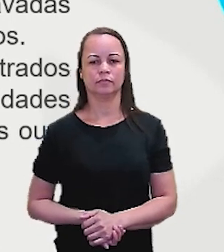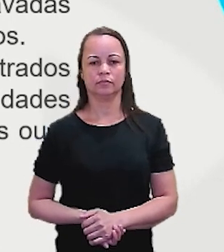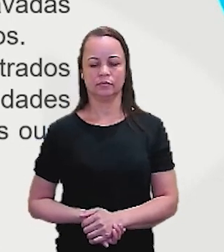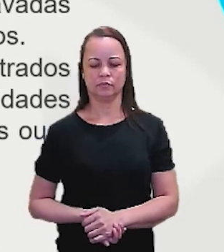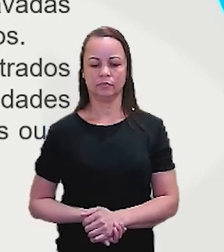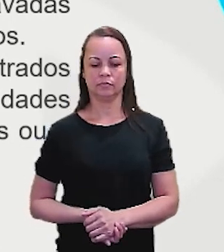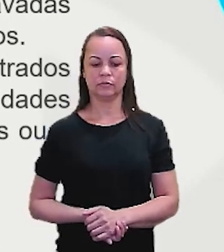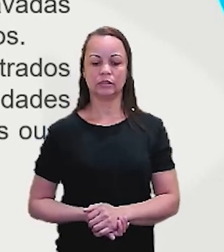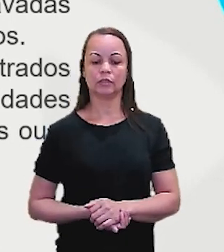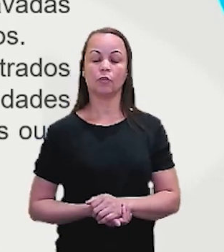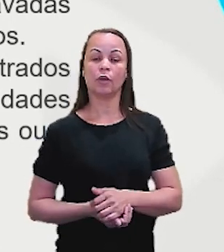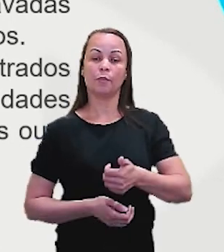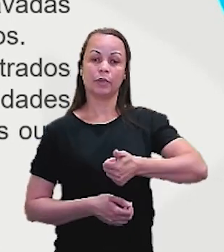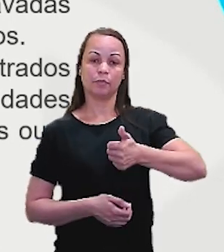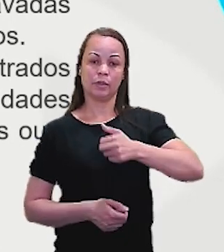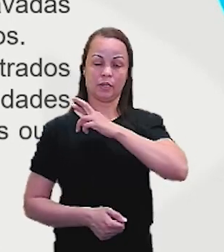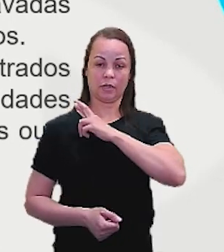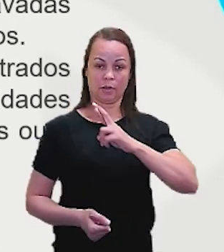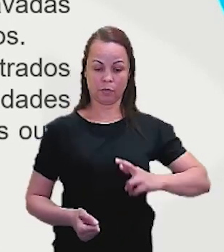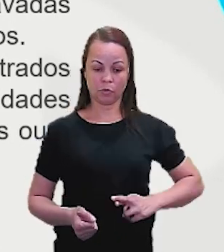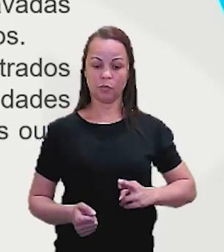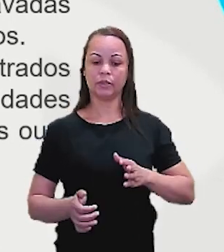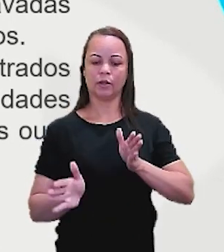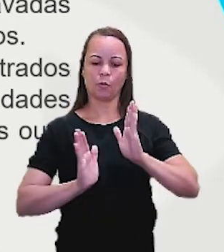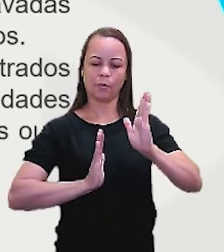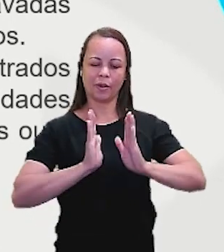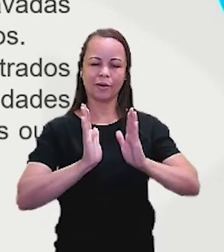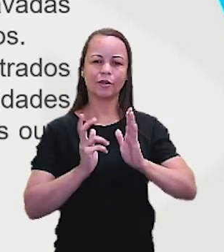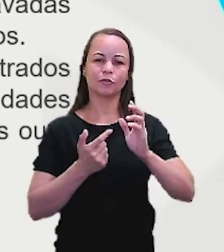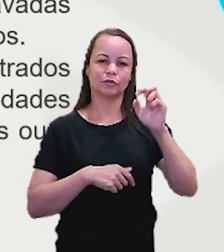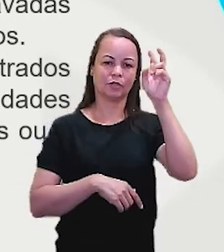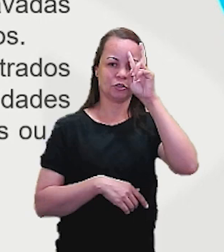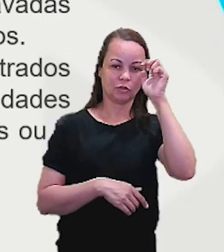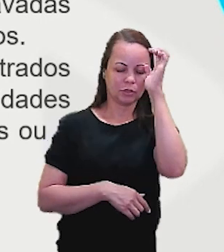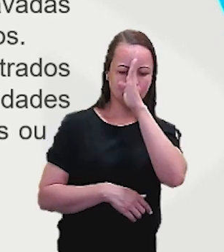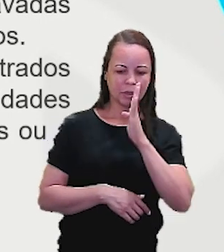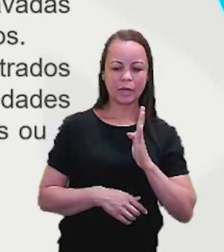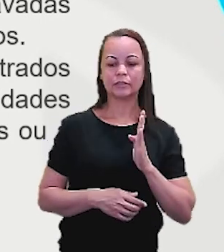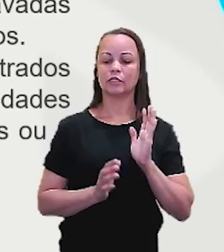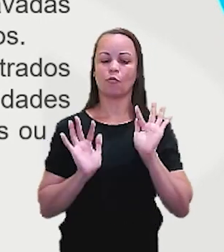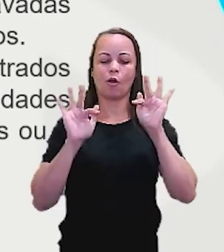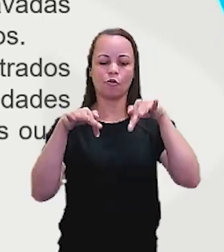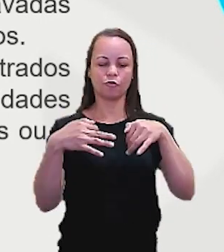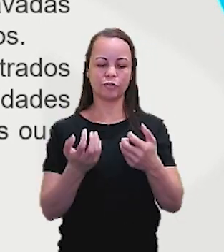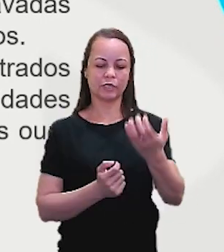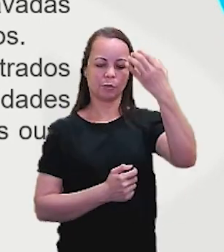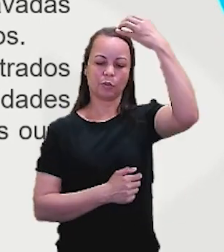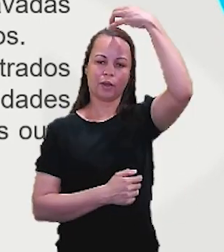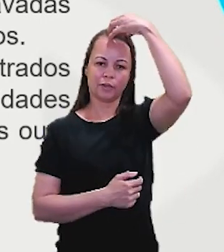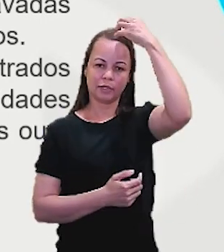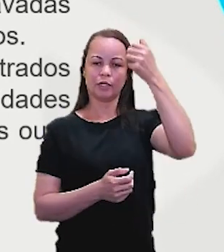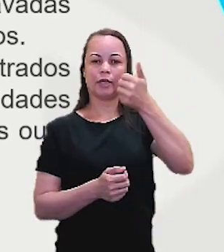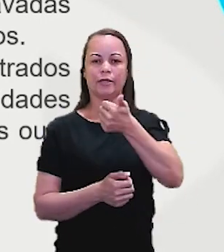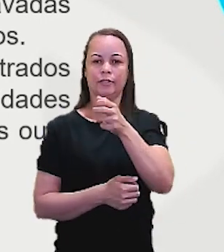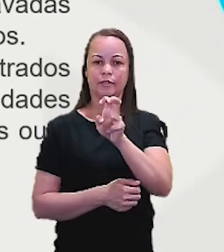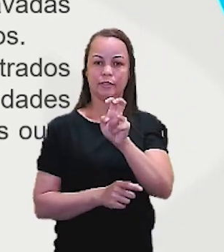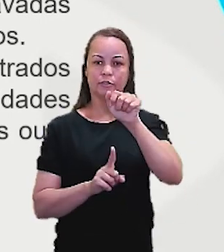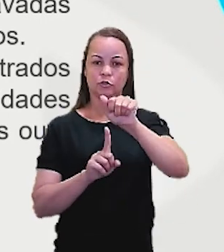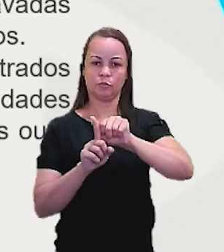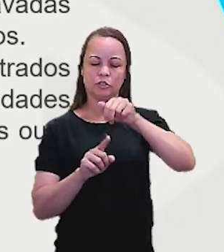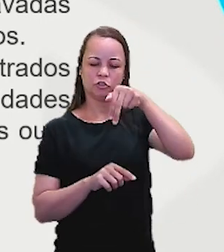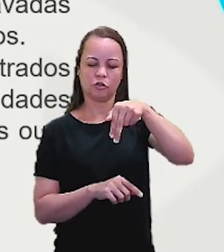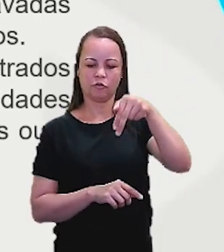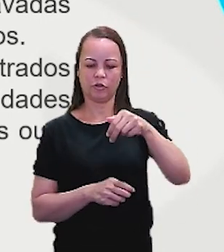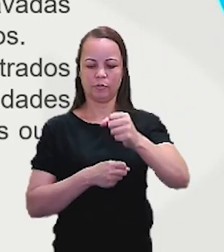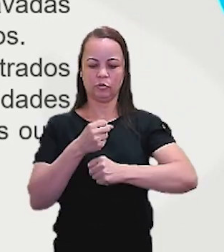Primeira República é o período da história no Brasil, compreendido com o fim da monarquia em 15 de novembro de 1889,